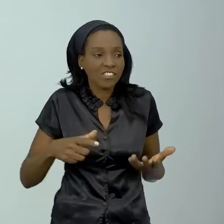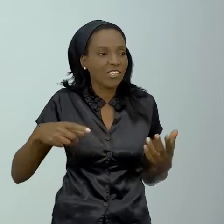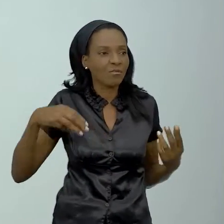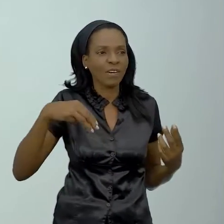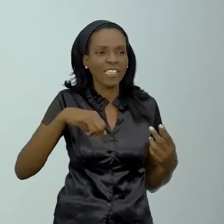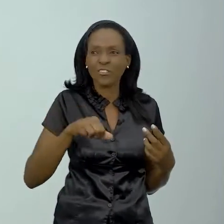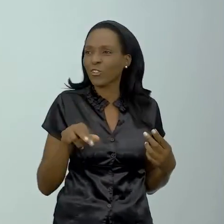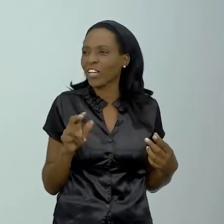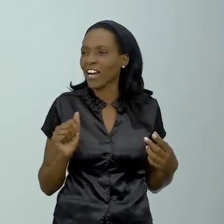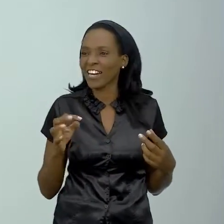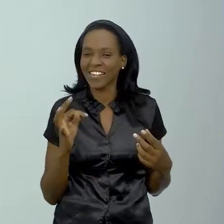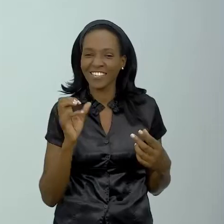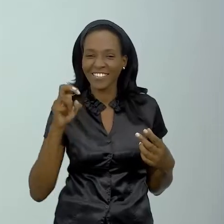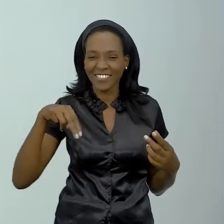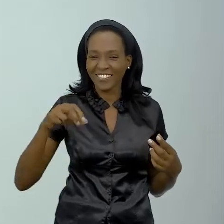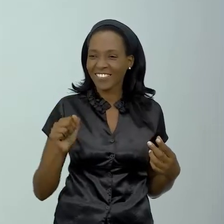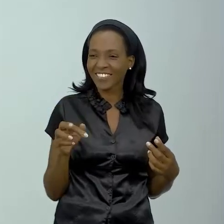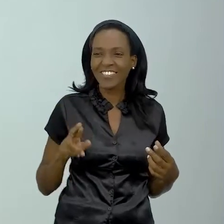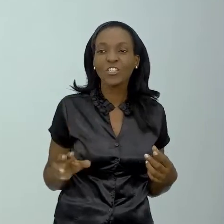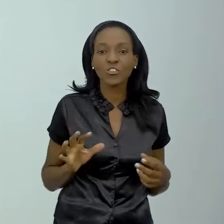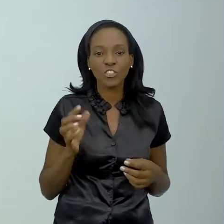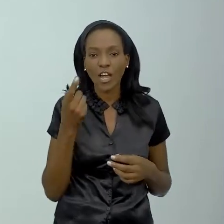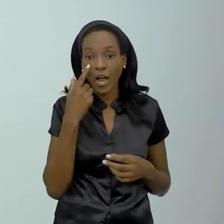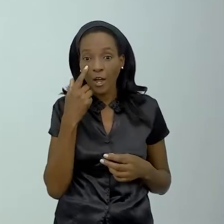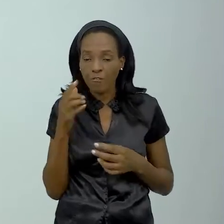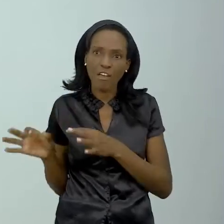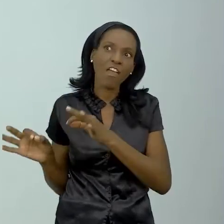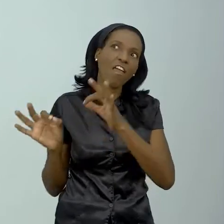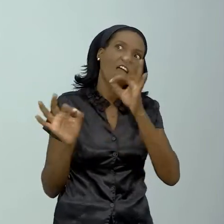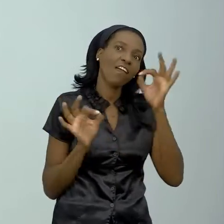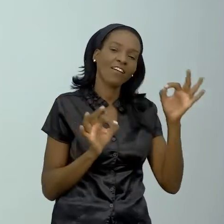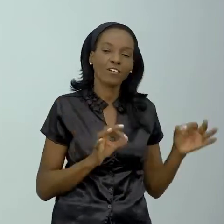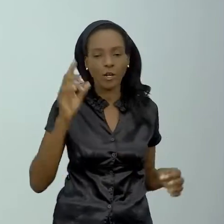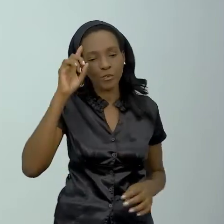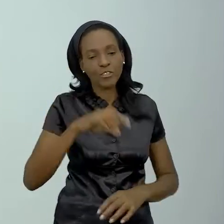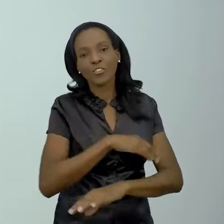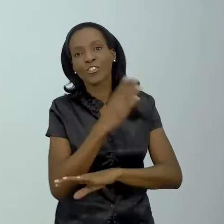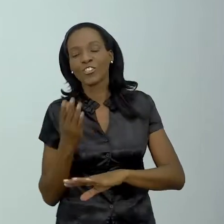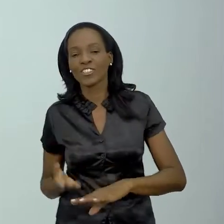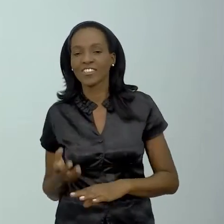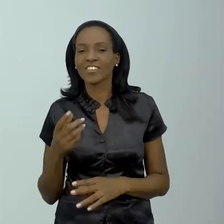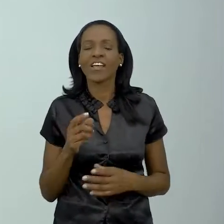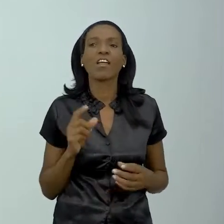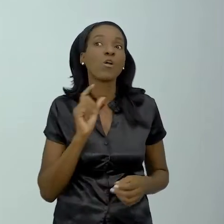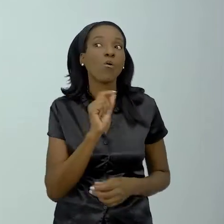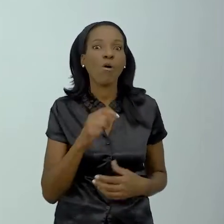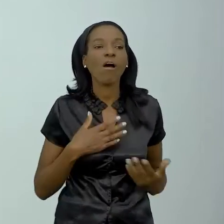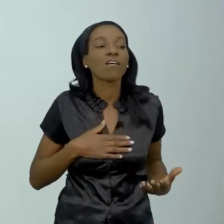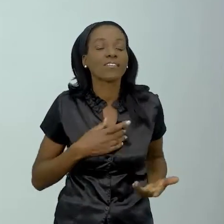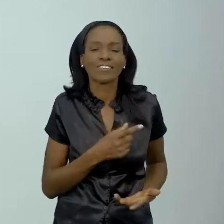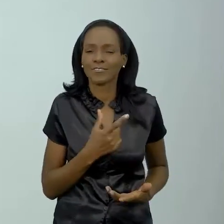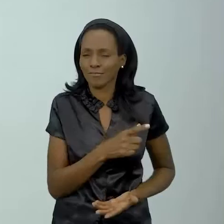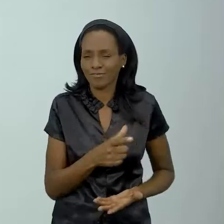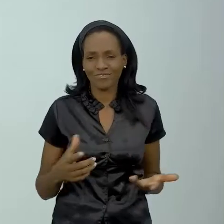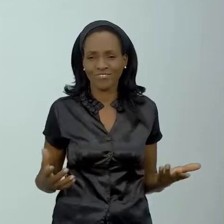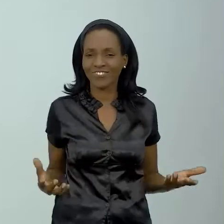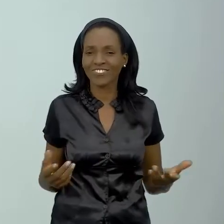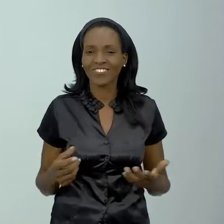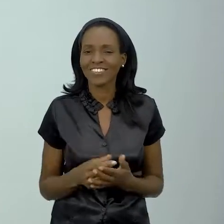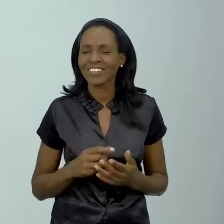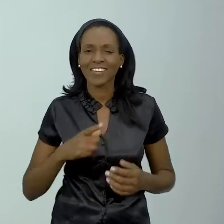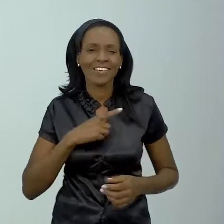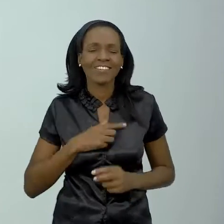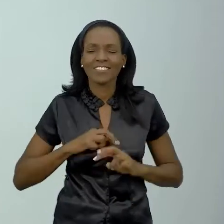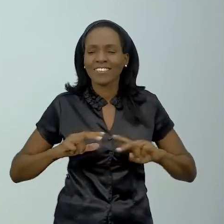palavras evoluem, os termos evoluem, a forma da gente entrar em contato com a cultura evolui. E existem vários aspectos que apontam para essa mudança. É